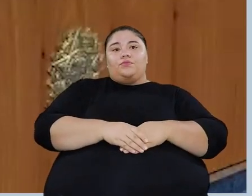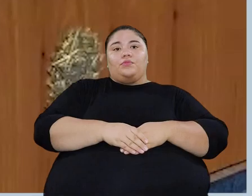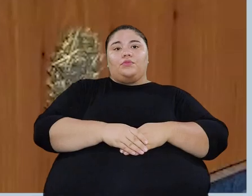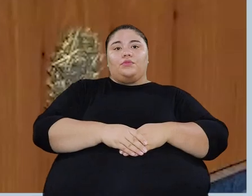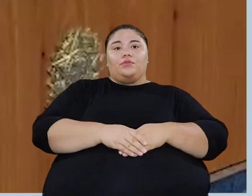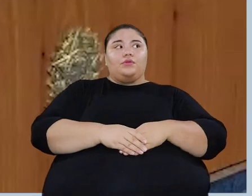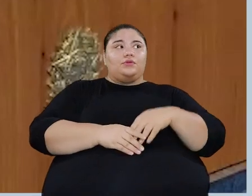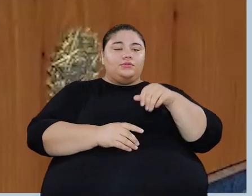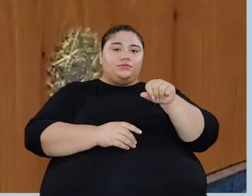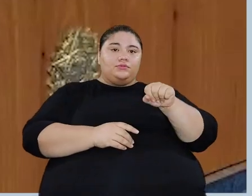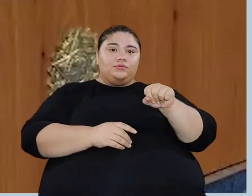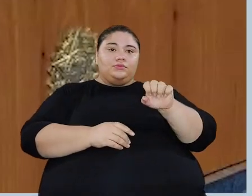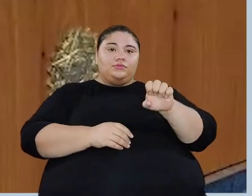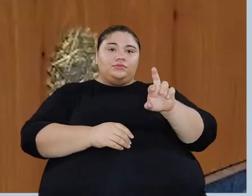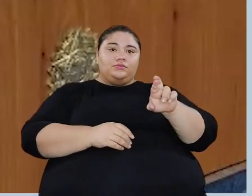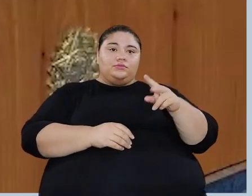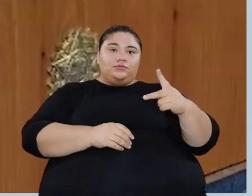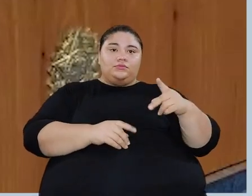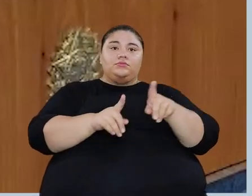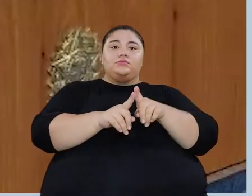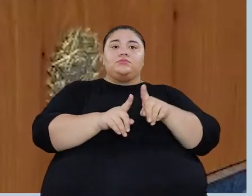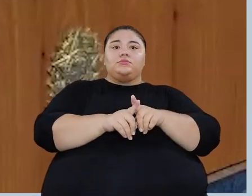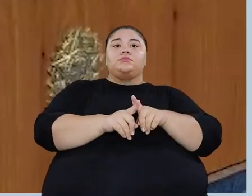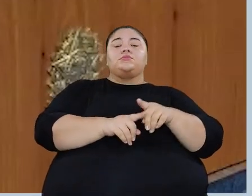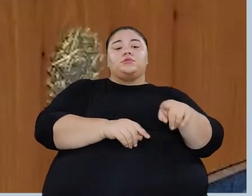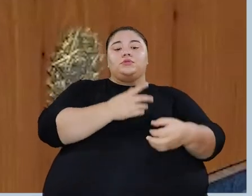e pela Serpro, né? Então, eles estavam elaborando